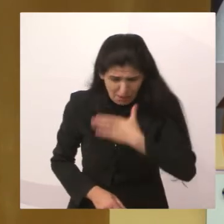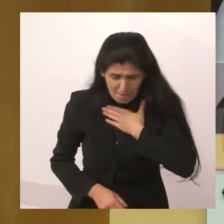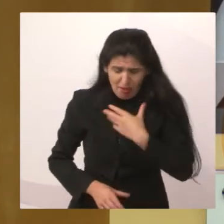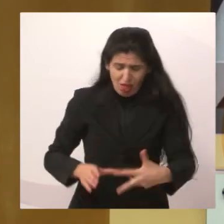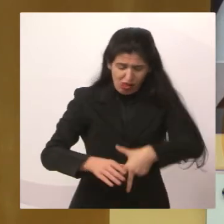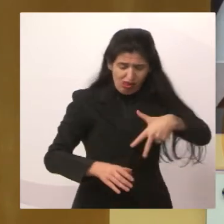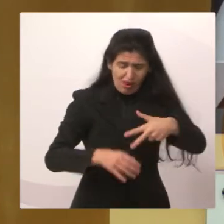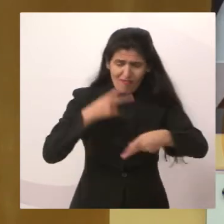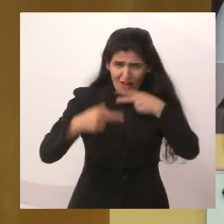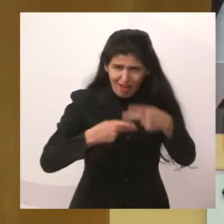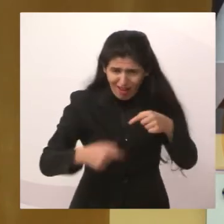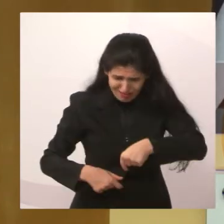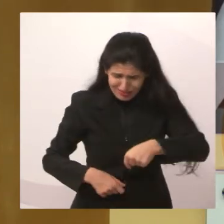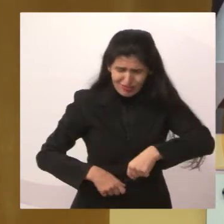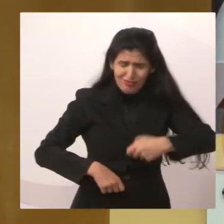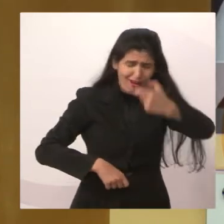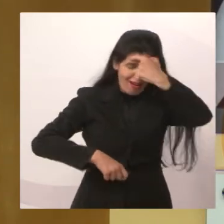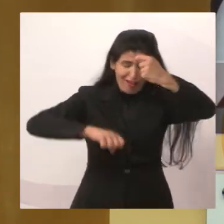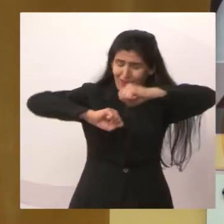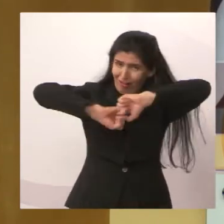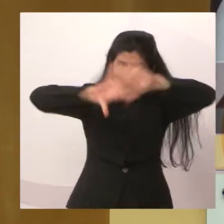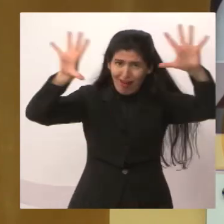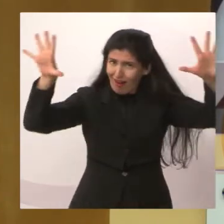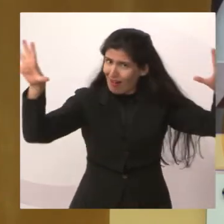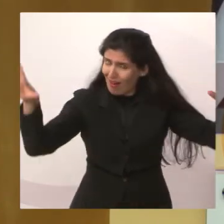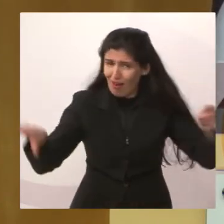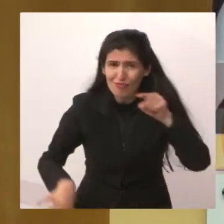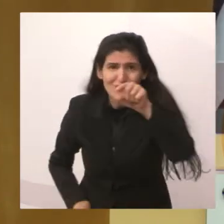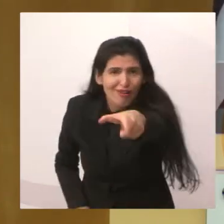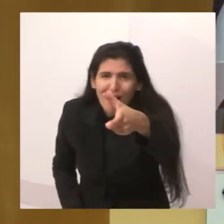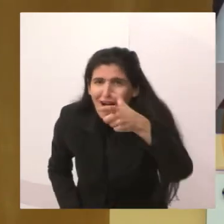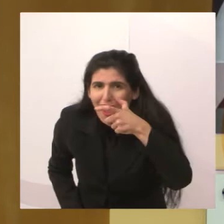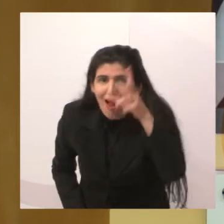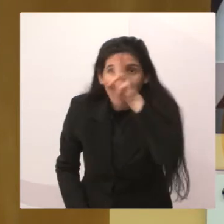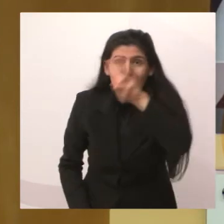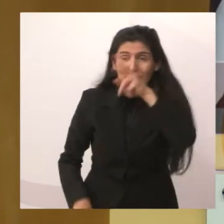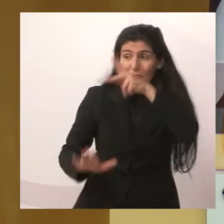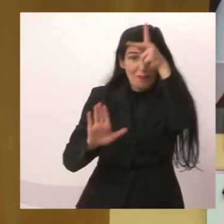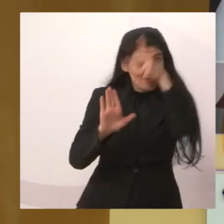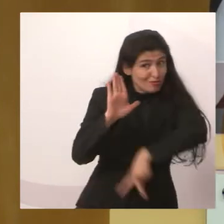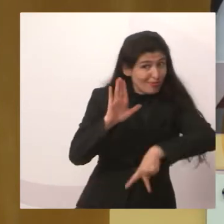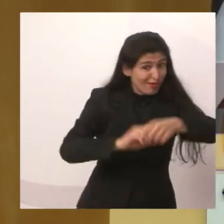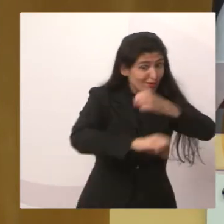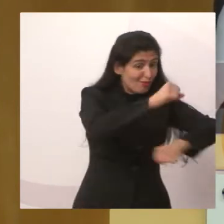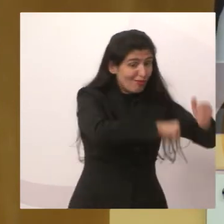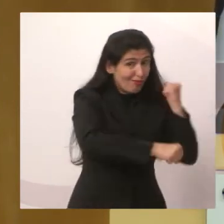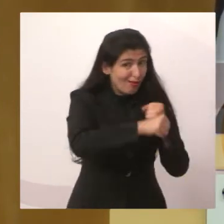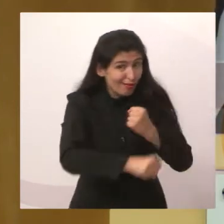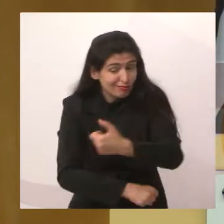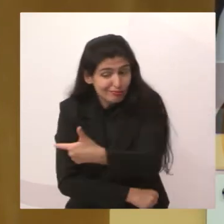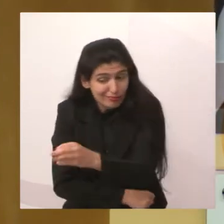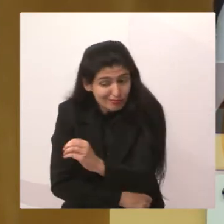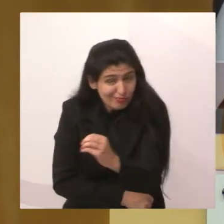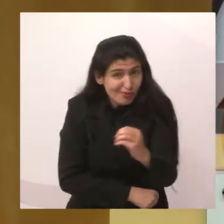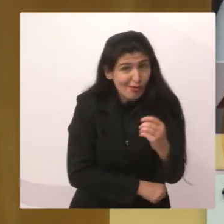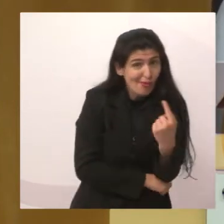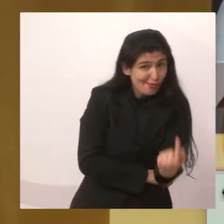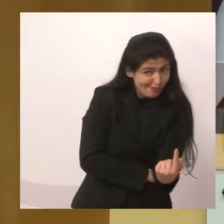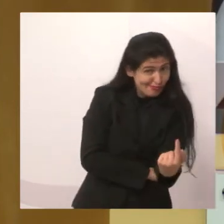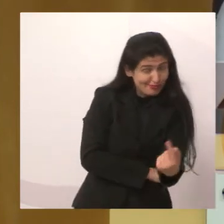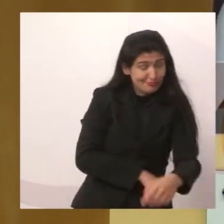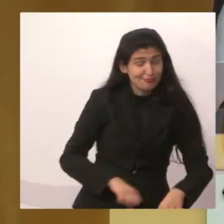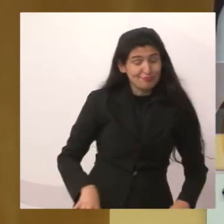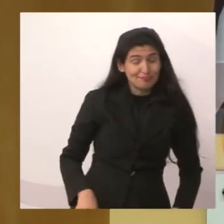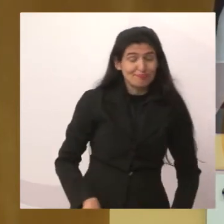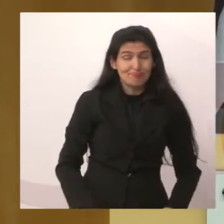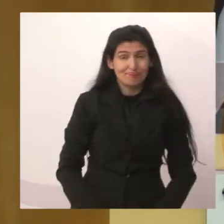quero esclarecer aqui para você que está assistindo. Lembrando que o projeto é de 2001. Bem, eu